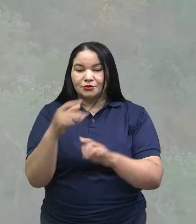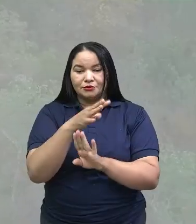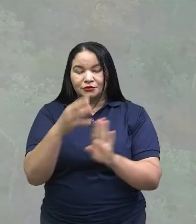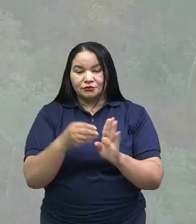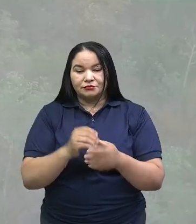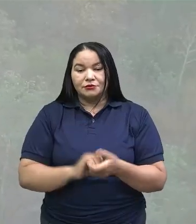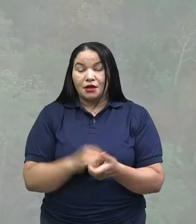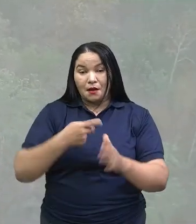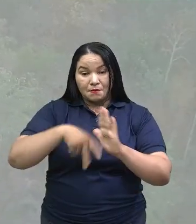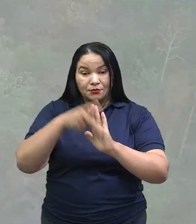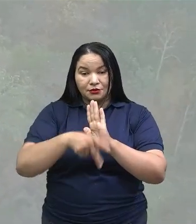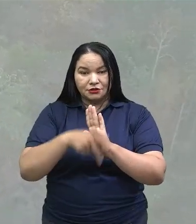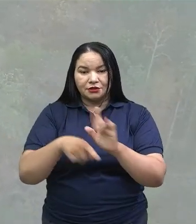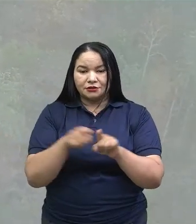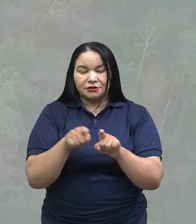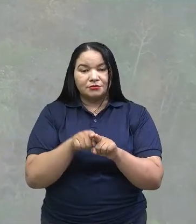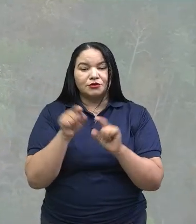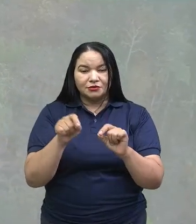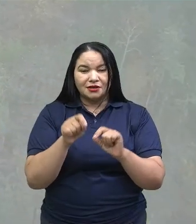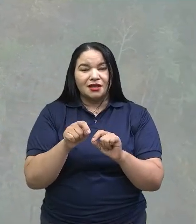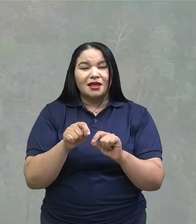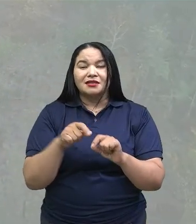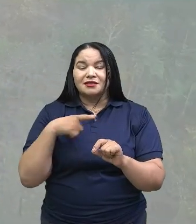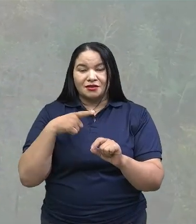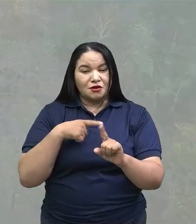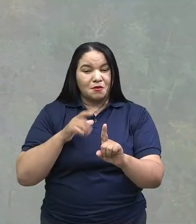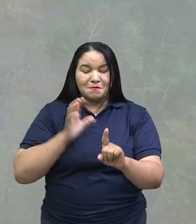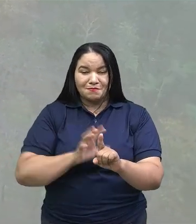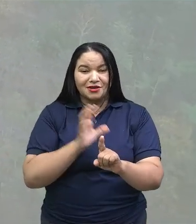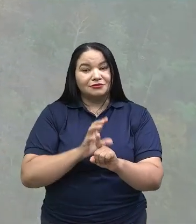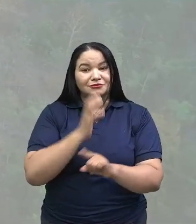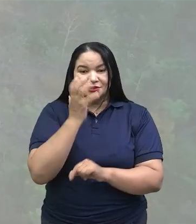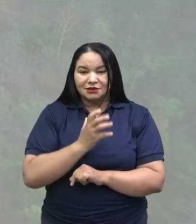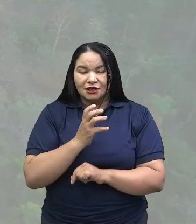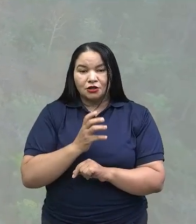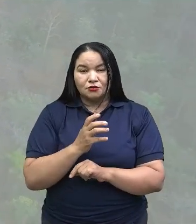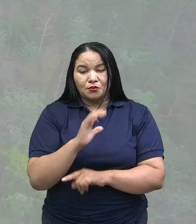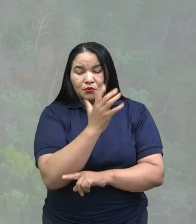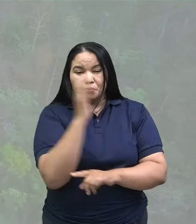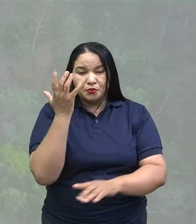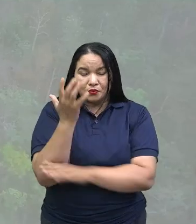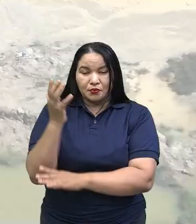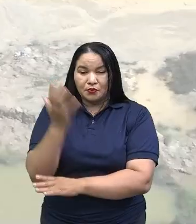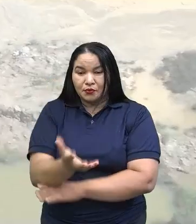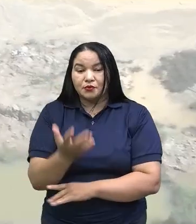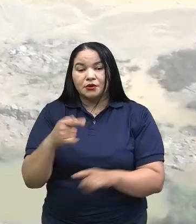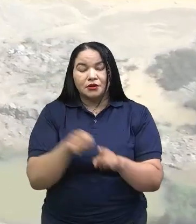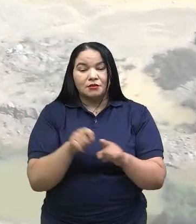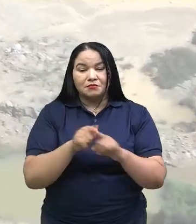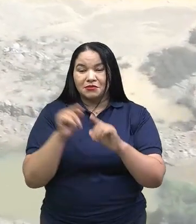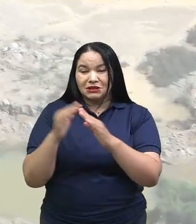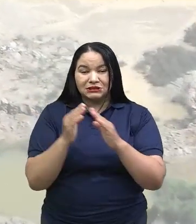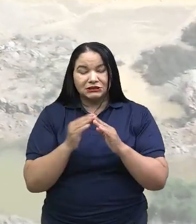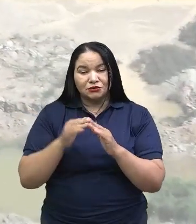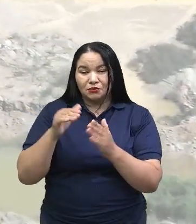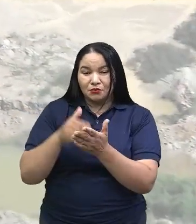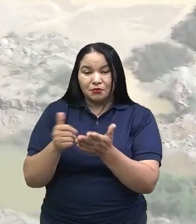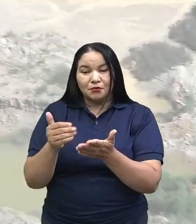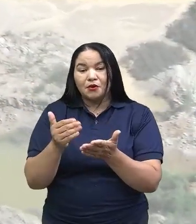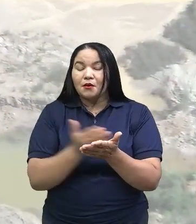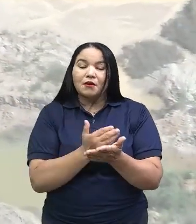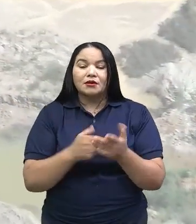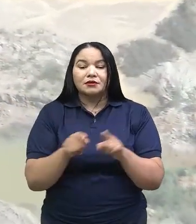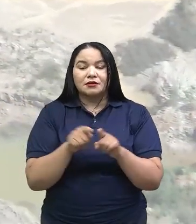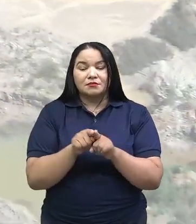Esses projetos também geram sérios impactos: desmatamento e fragmentação de habitats, poluição de rios por